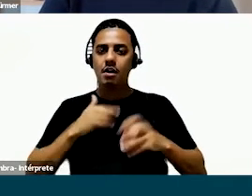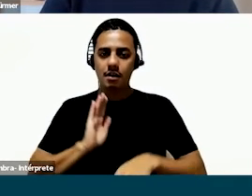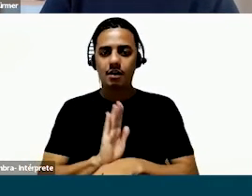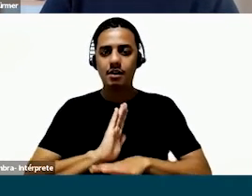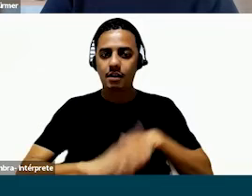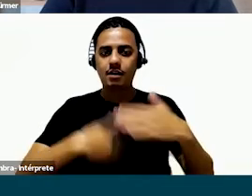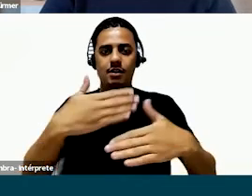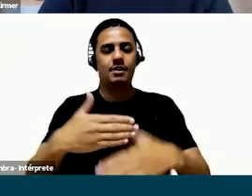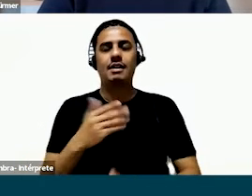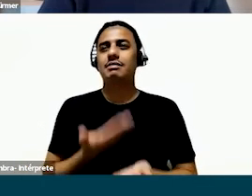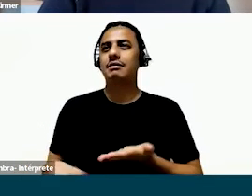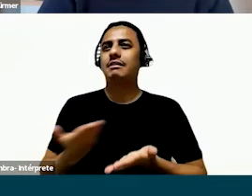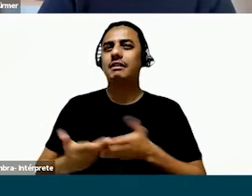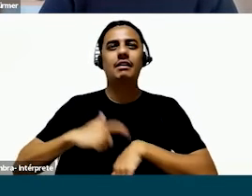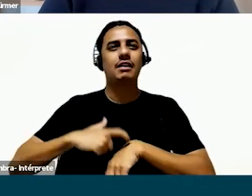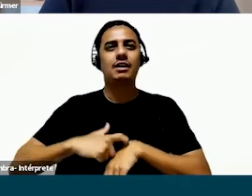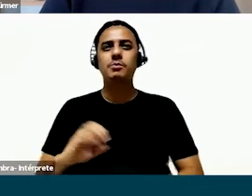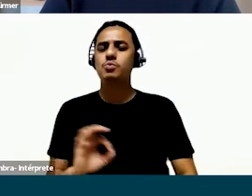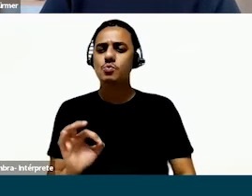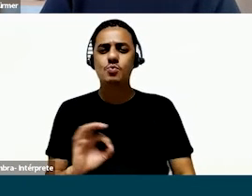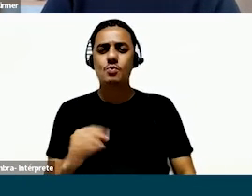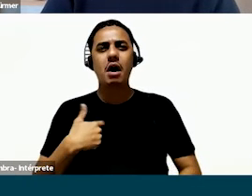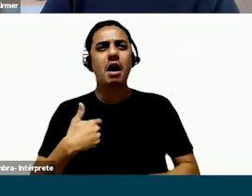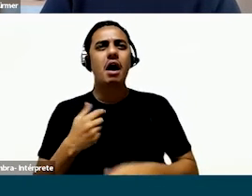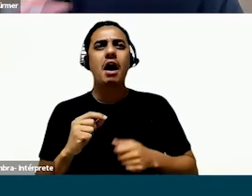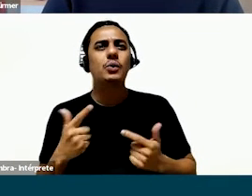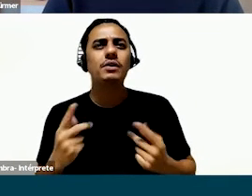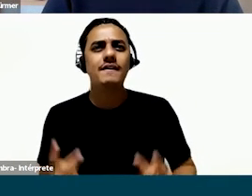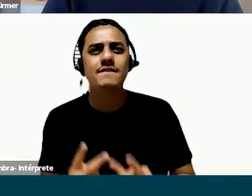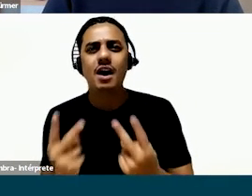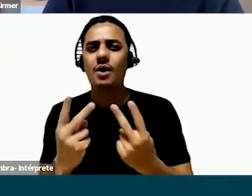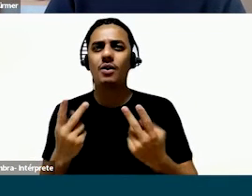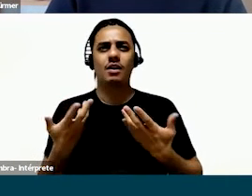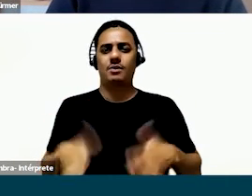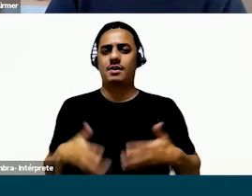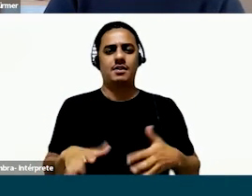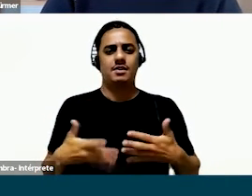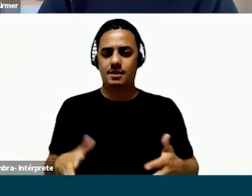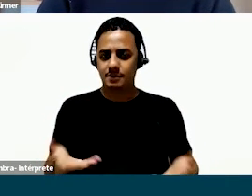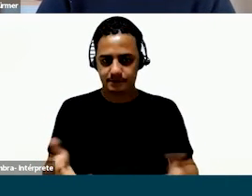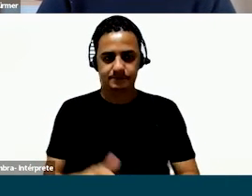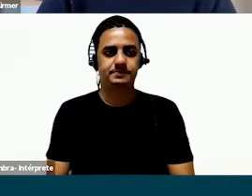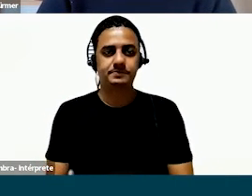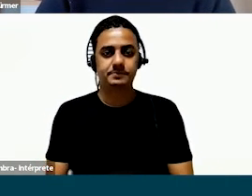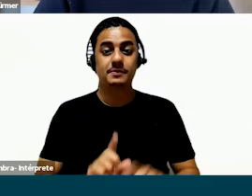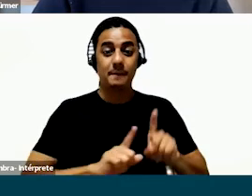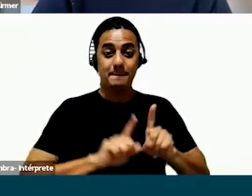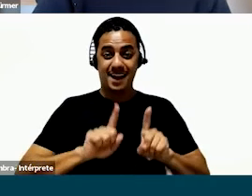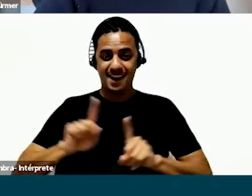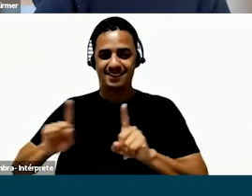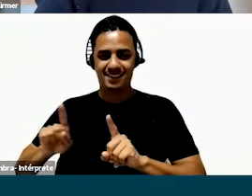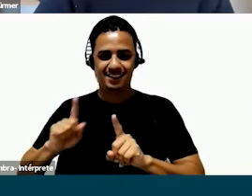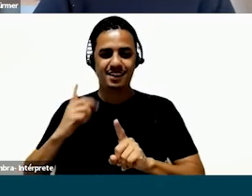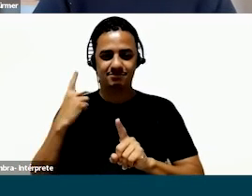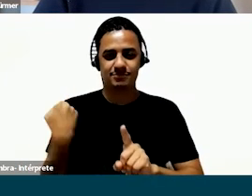que está colaborando com algo realmente relevante e não desperdiçando tempo, tendo a sensação que está fazendo um trabalho desnecessário com pouco valor.